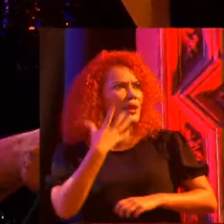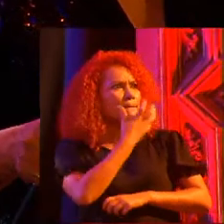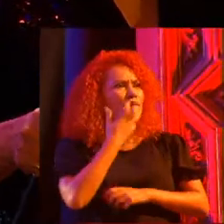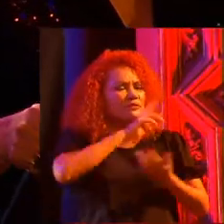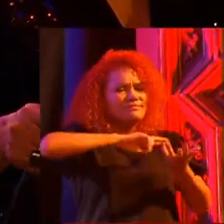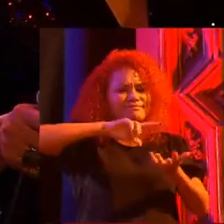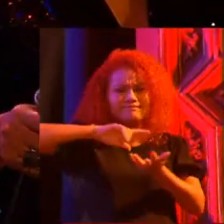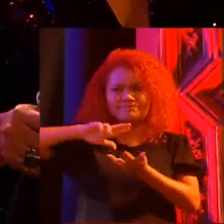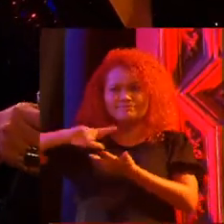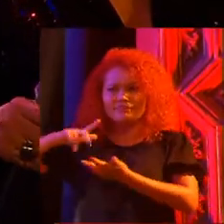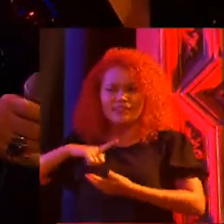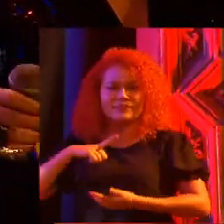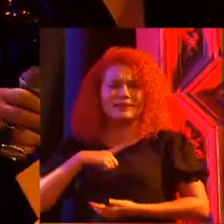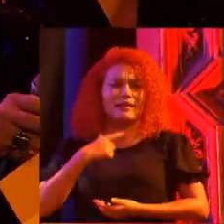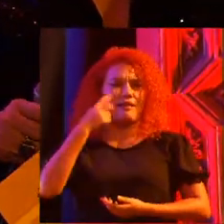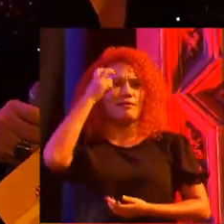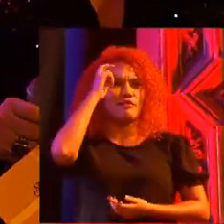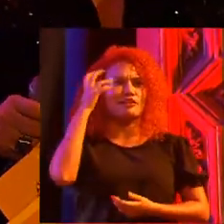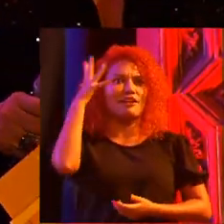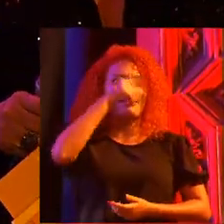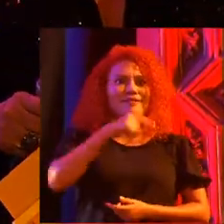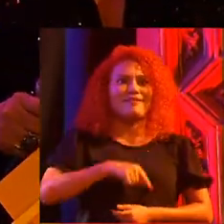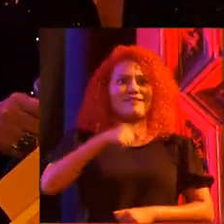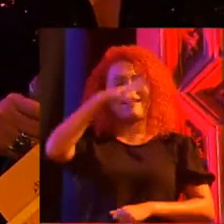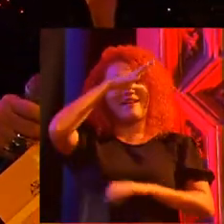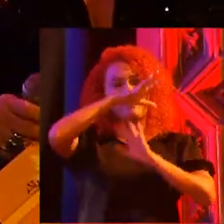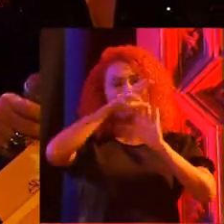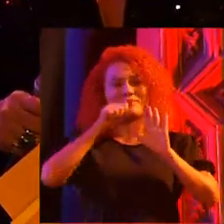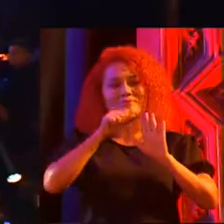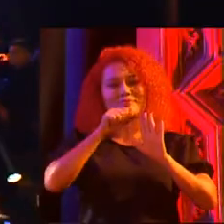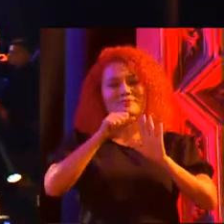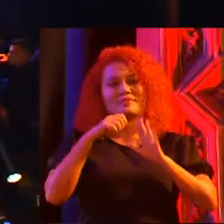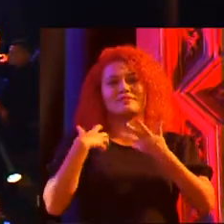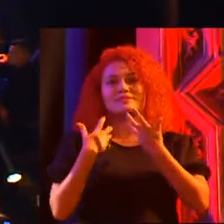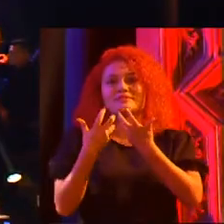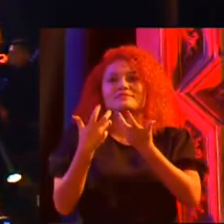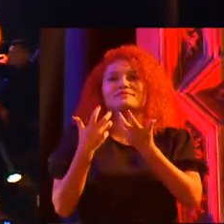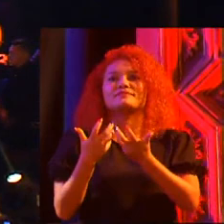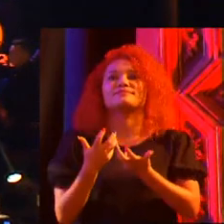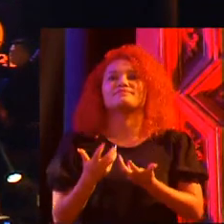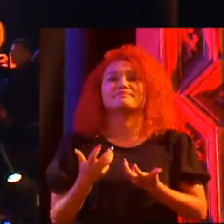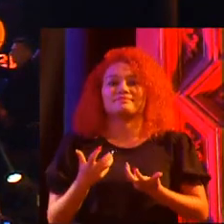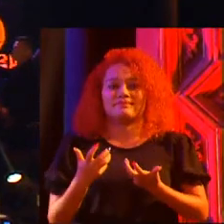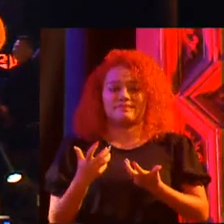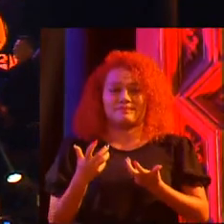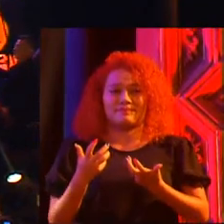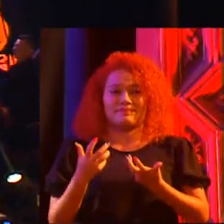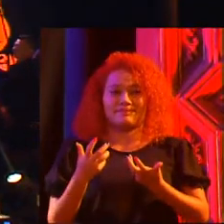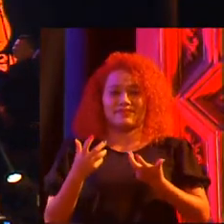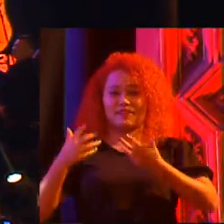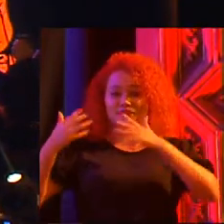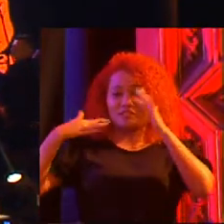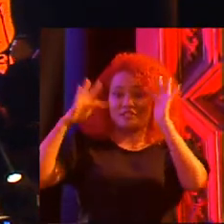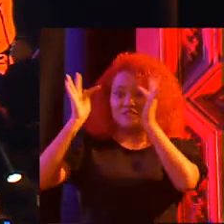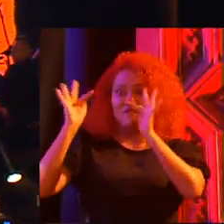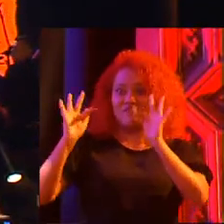cultura linda acontecendo na Amazônia toda. Eu quero dizer que eu estou muito feliz